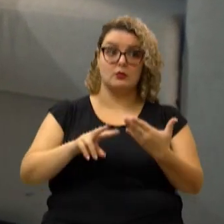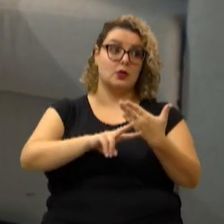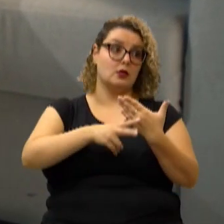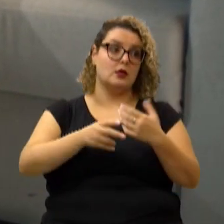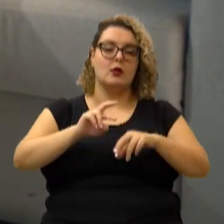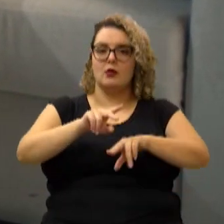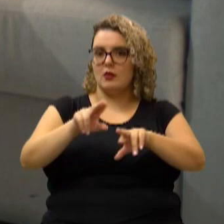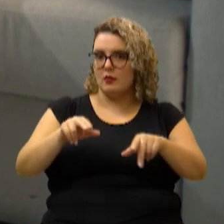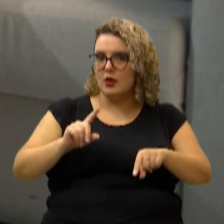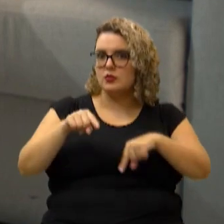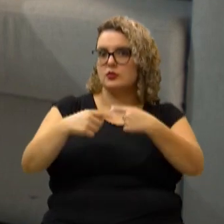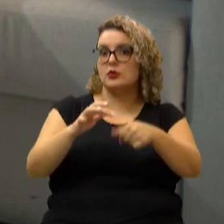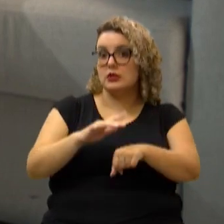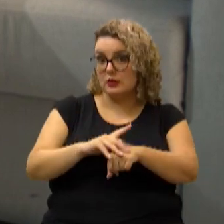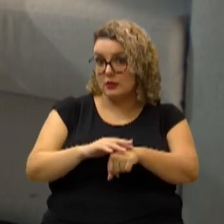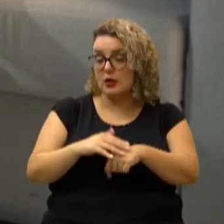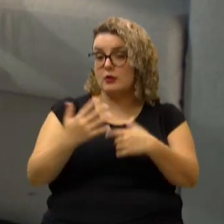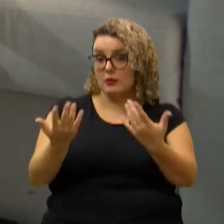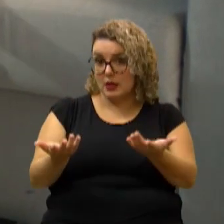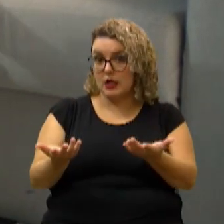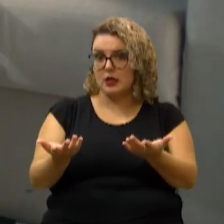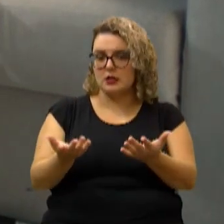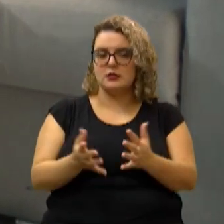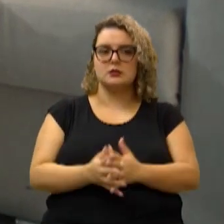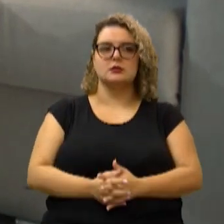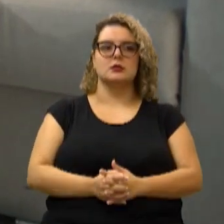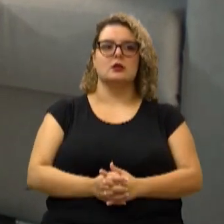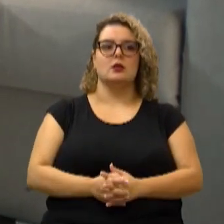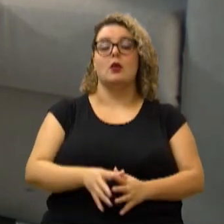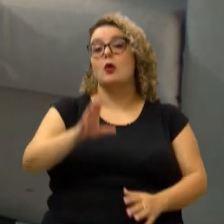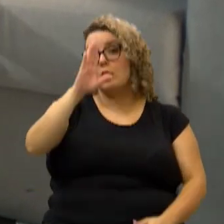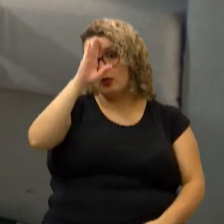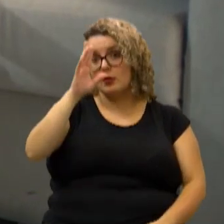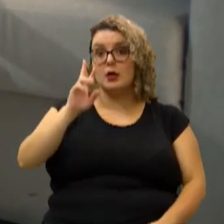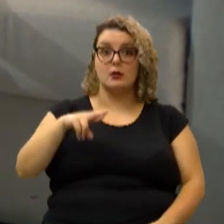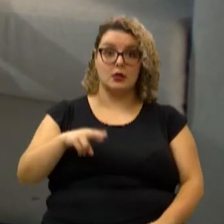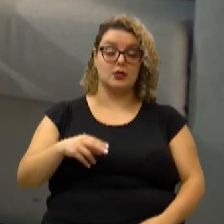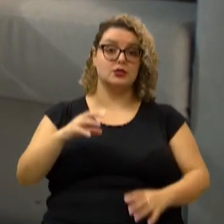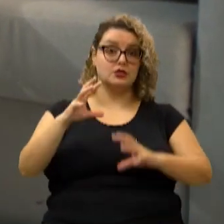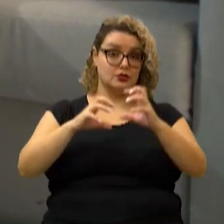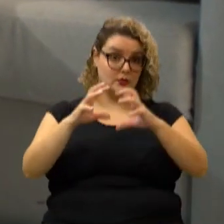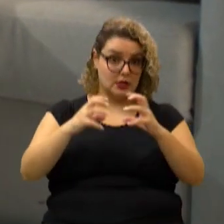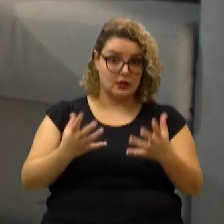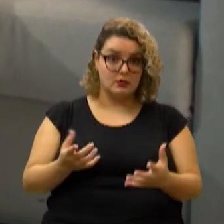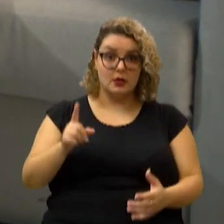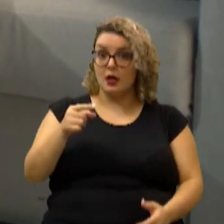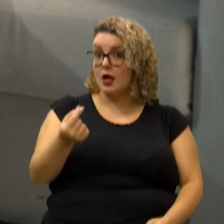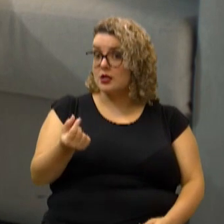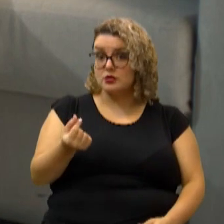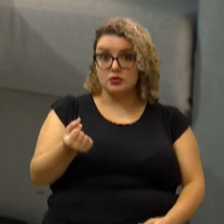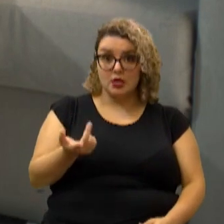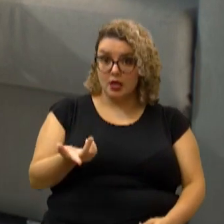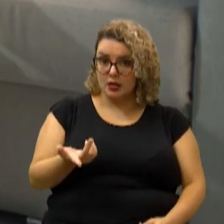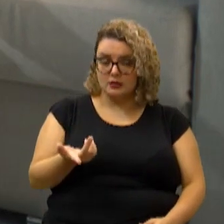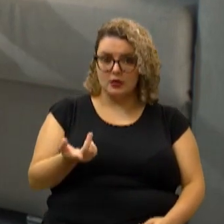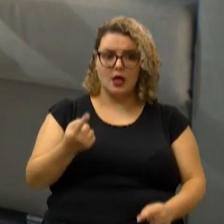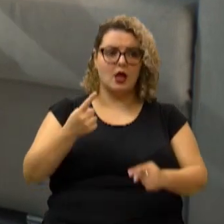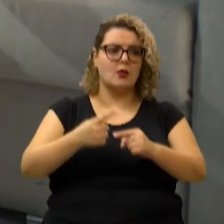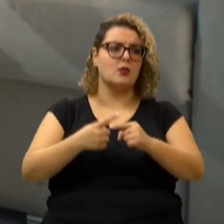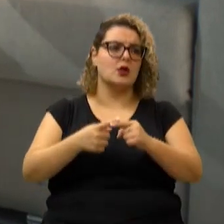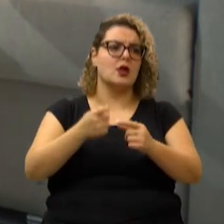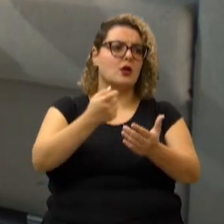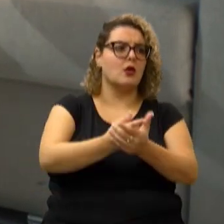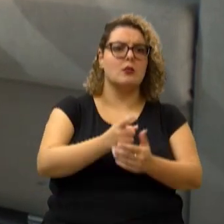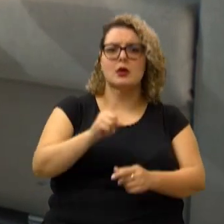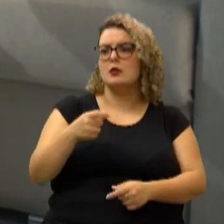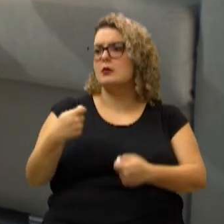como consequência uma série de outras doenças mas o principal motivo de briga é dinheiro ah